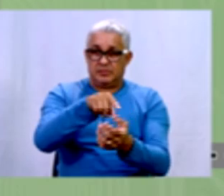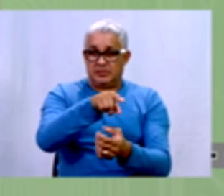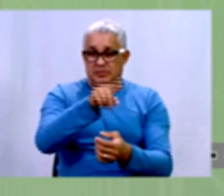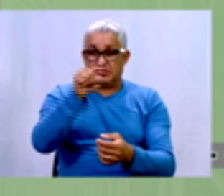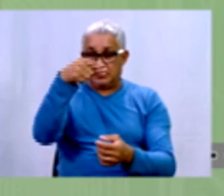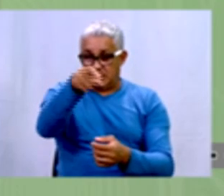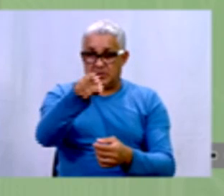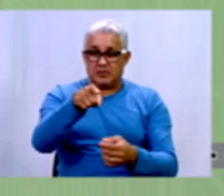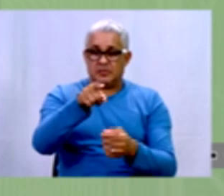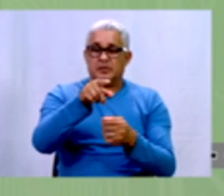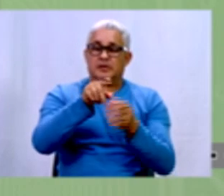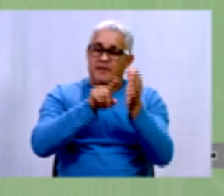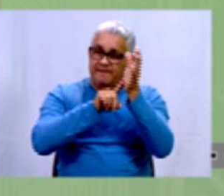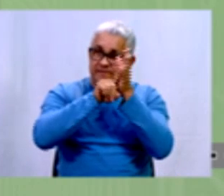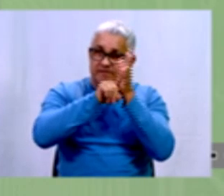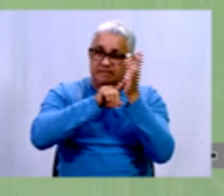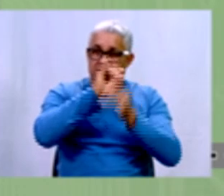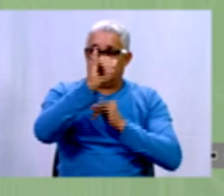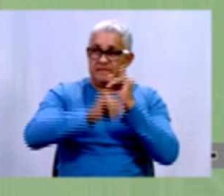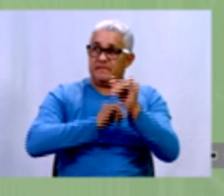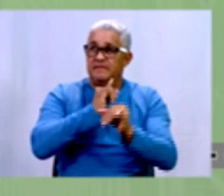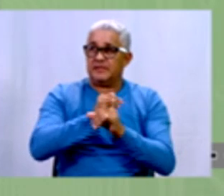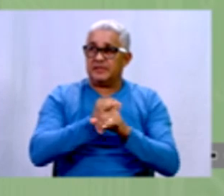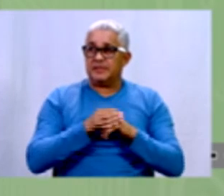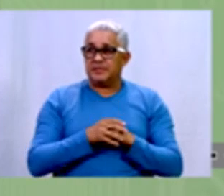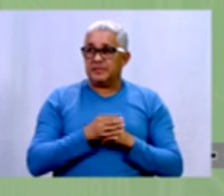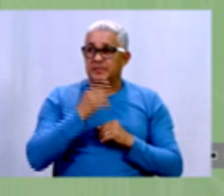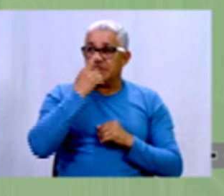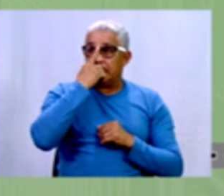senhores acessarem esse site,